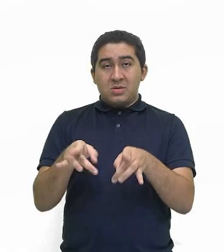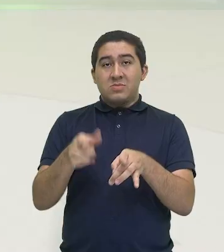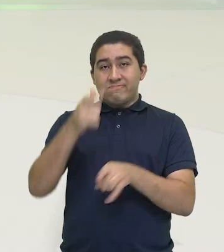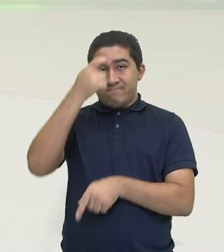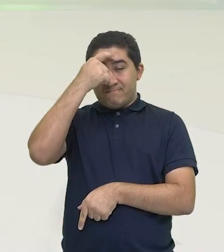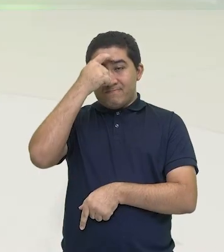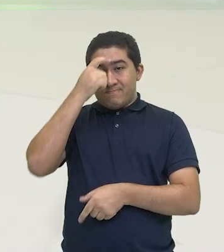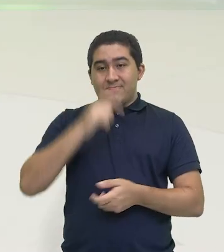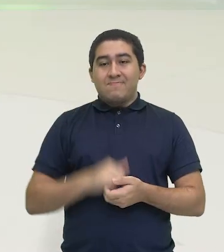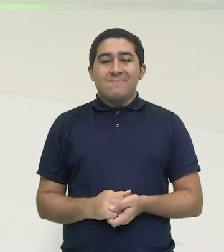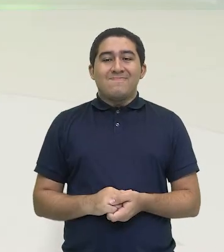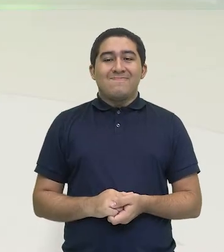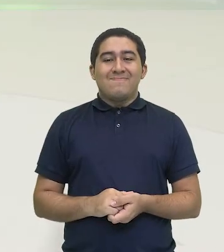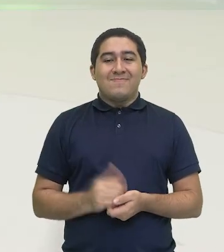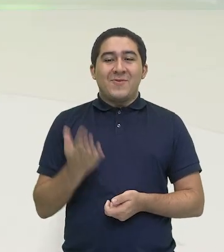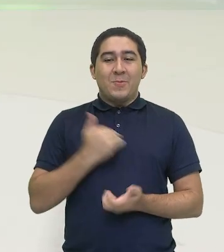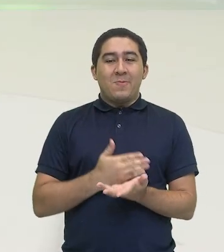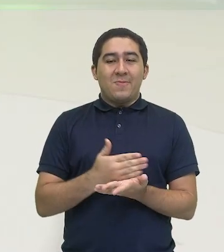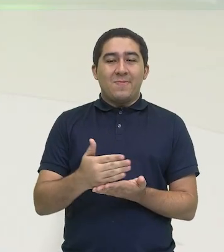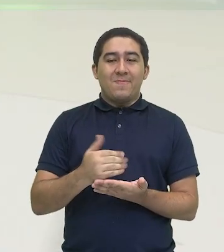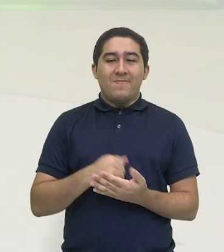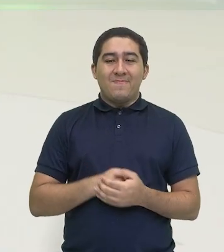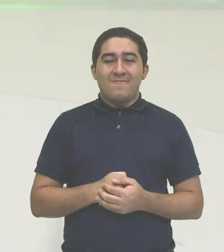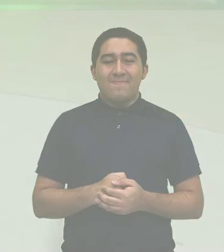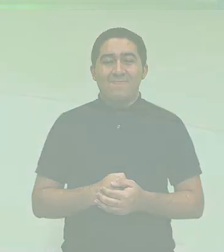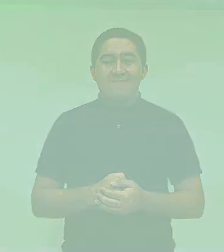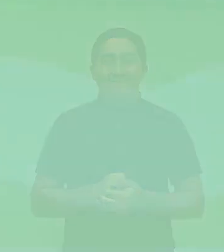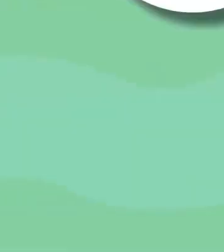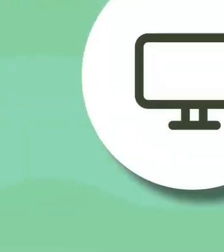consciente. E vamos à nossa aula.